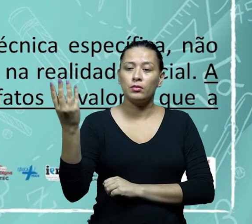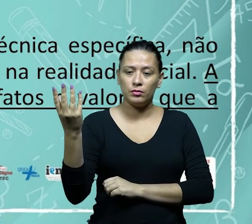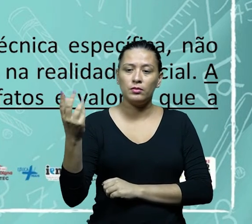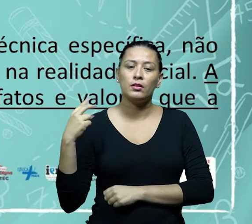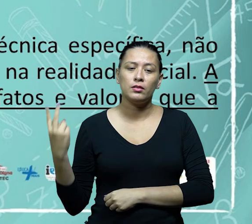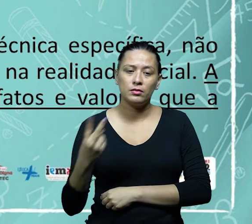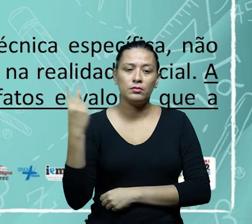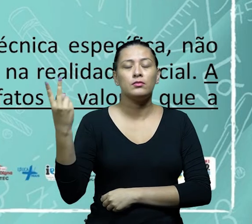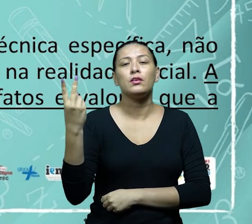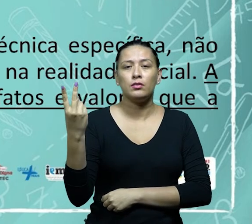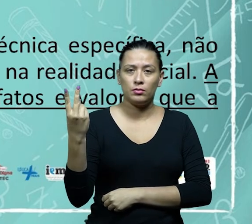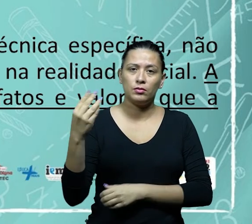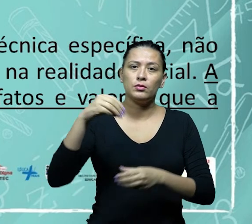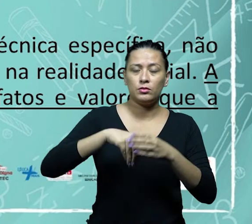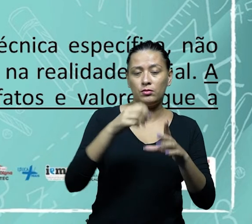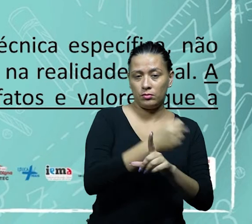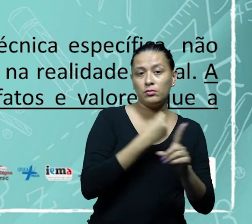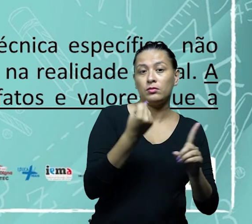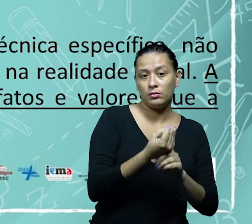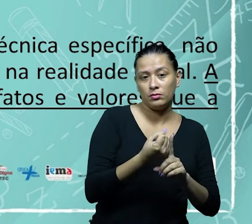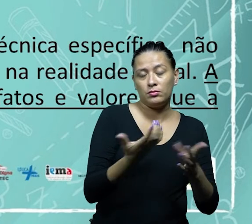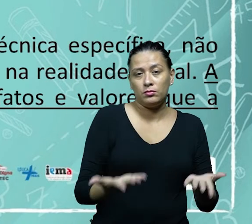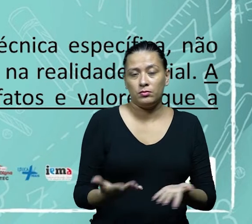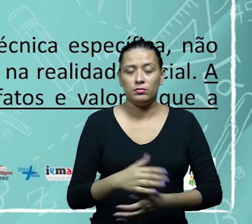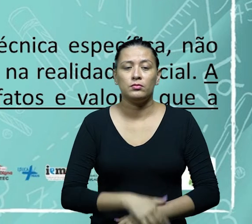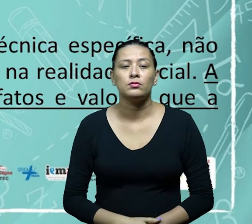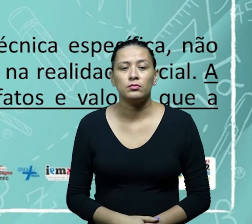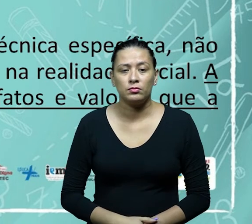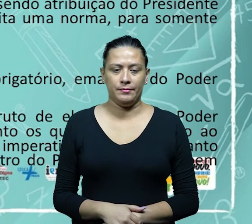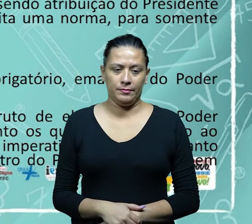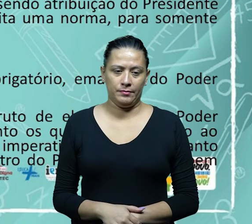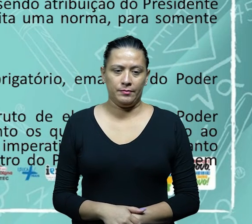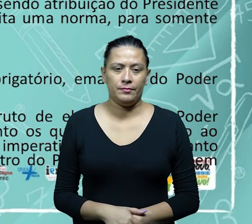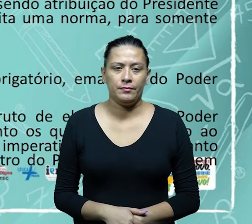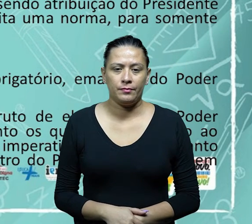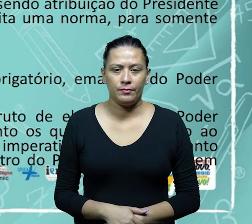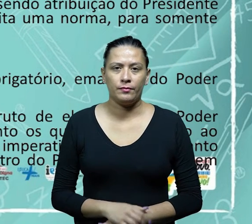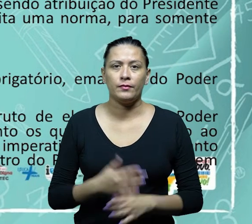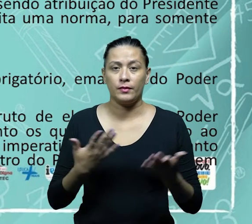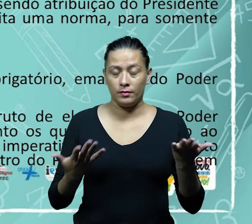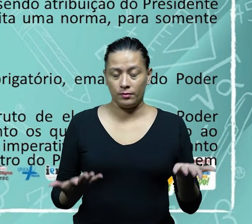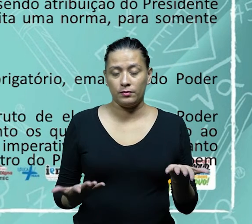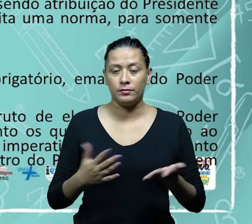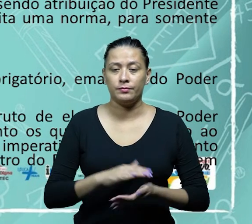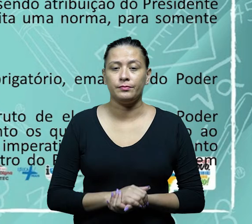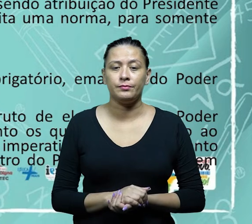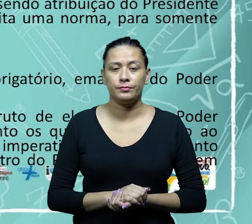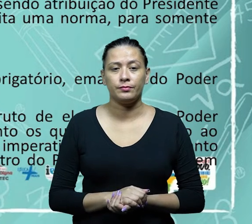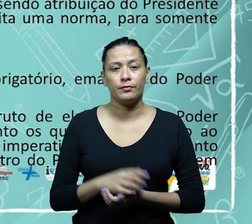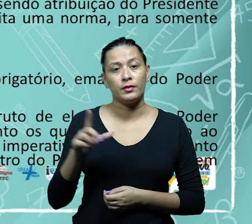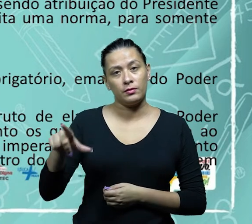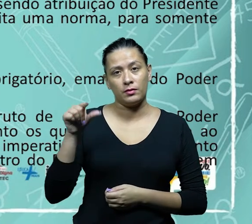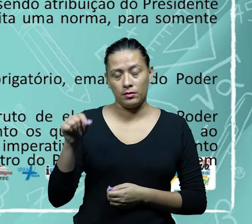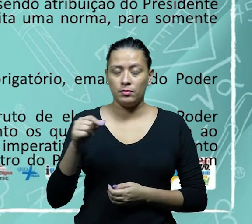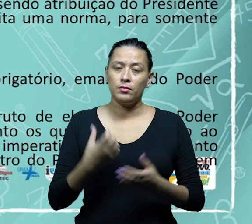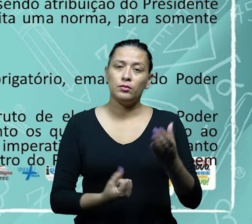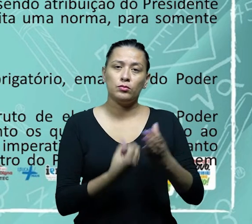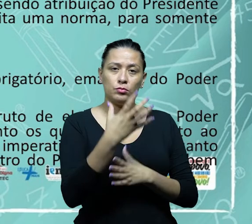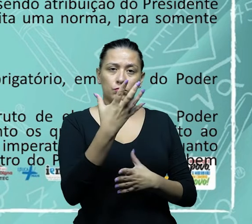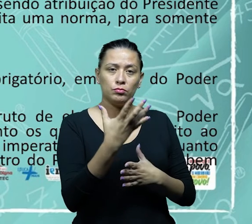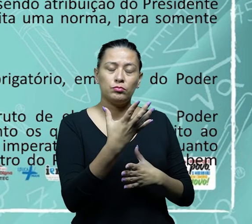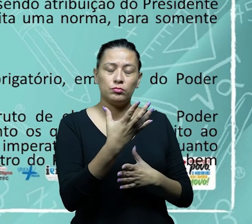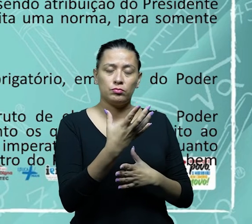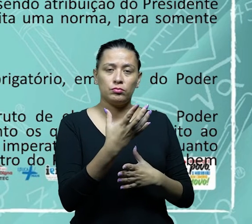representada pelos próprios Fatos e valores que a sociedade oferece bom nós podemos classificar a fonte for